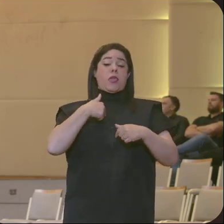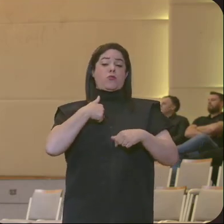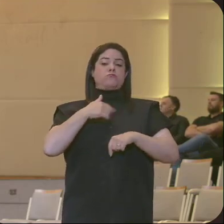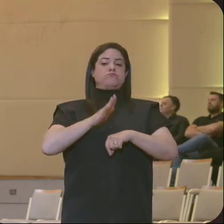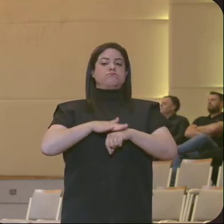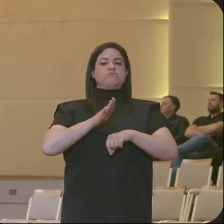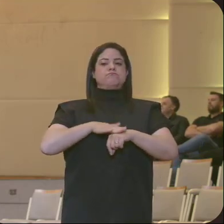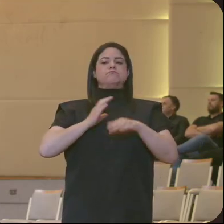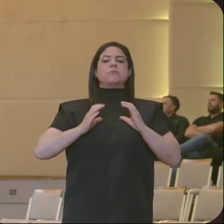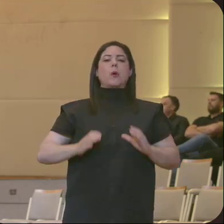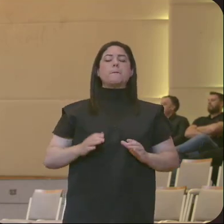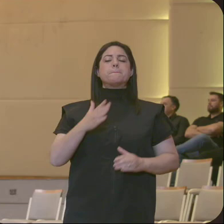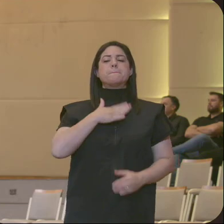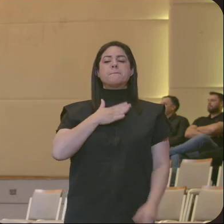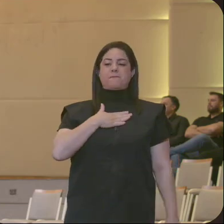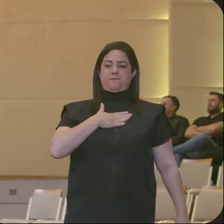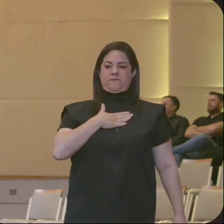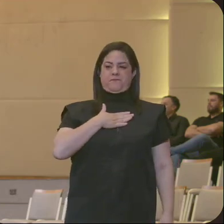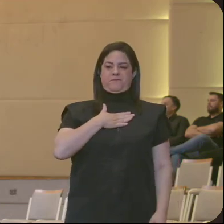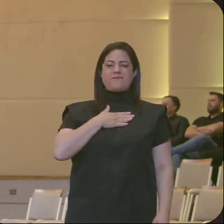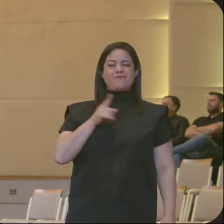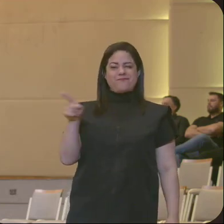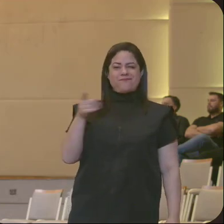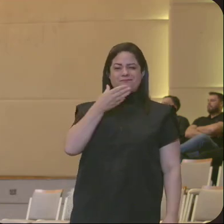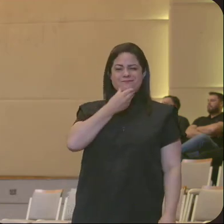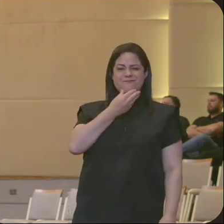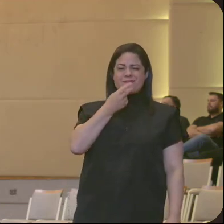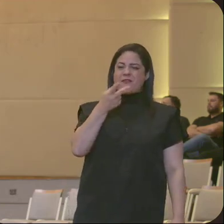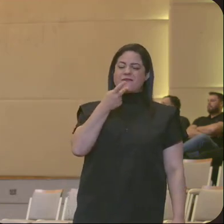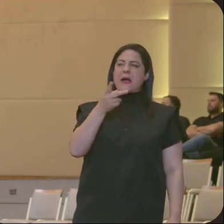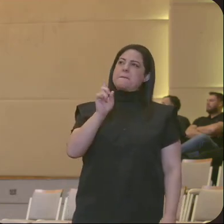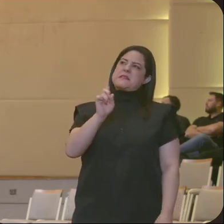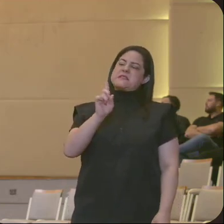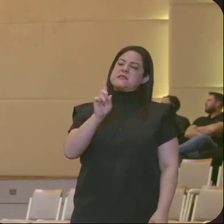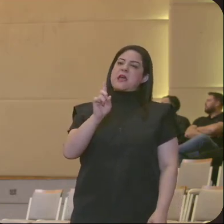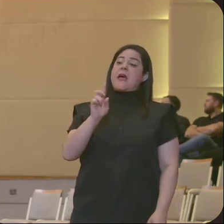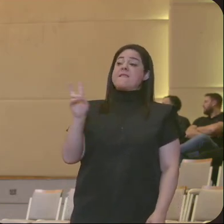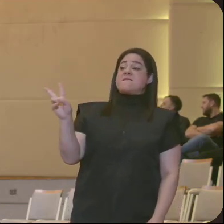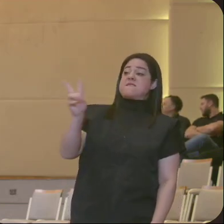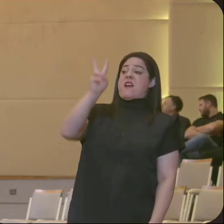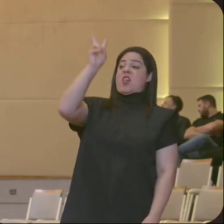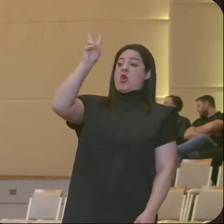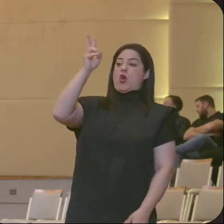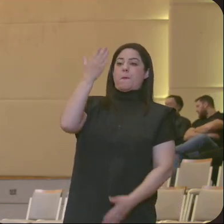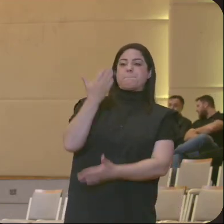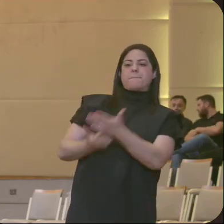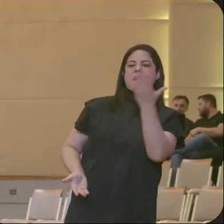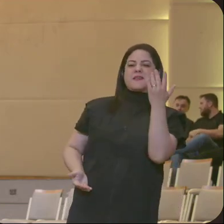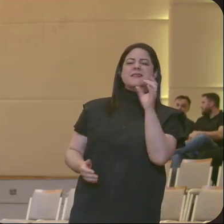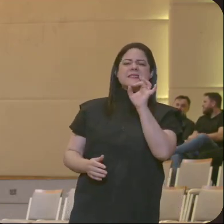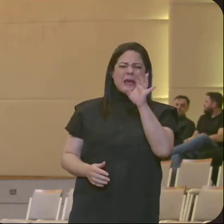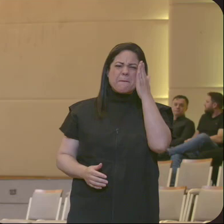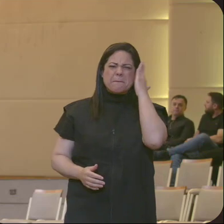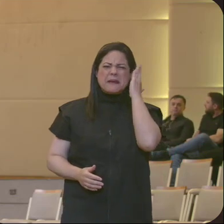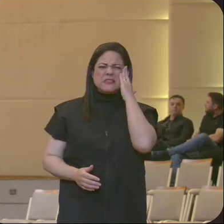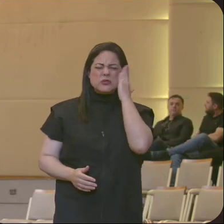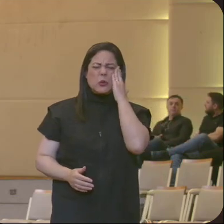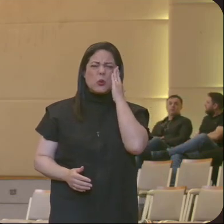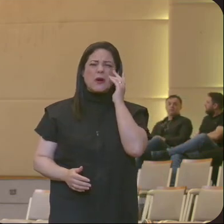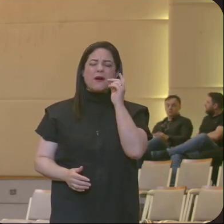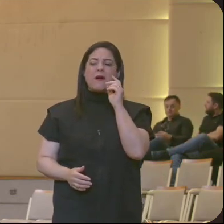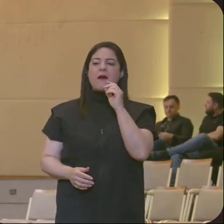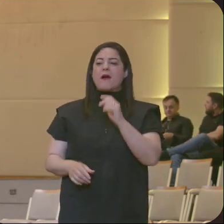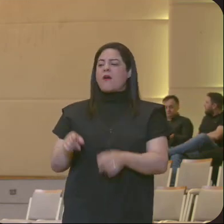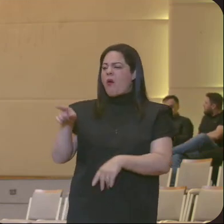Churchill, ele não estava dizendo ou sugerindo que devemos valorizar demais os fracassos. Conhece aquela pessoa que só valoriza os fracassos?